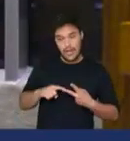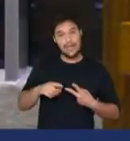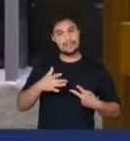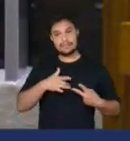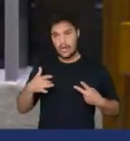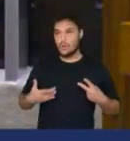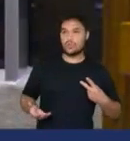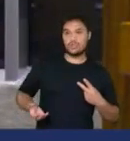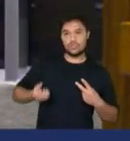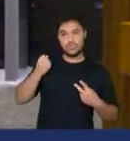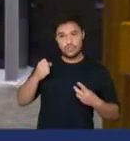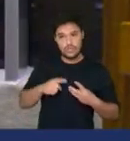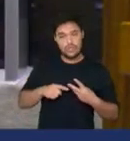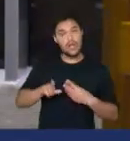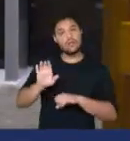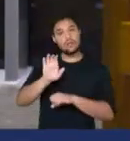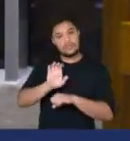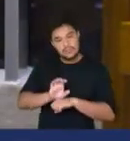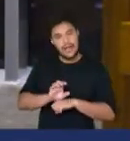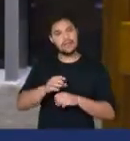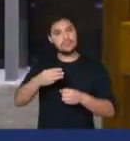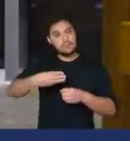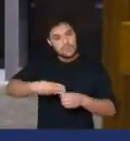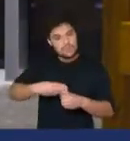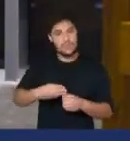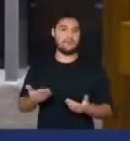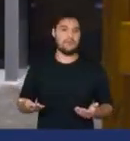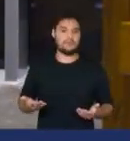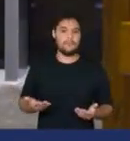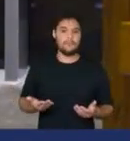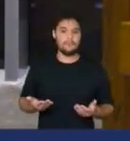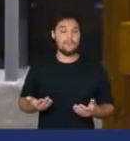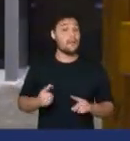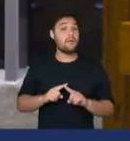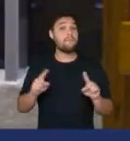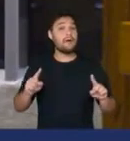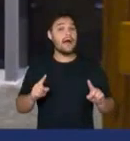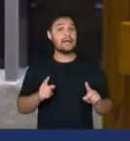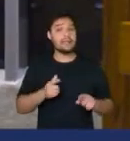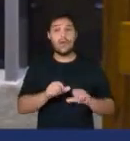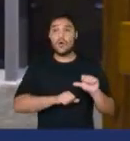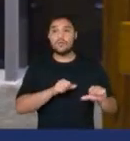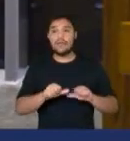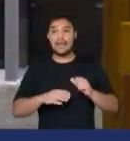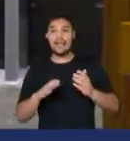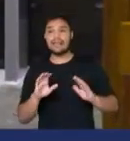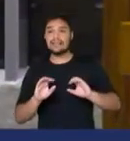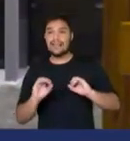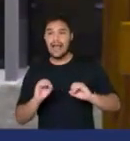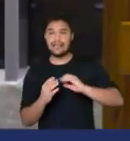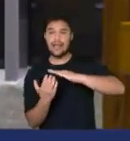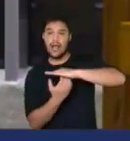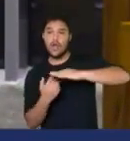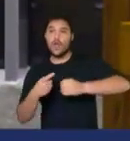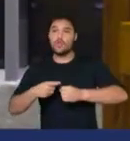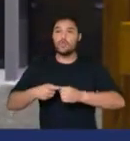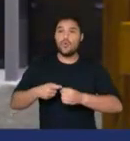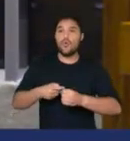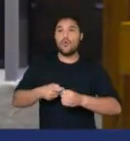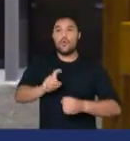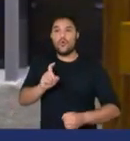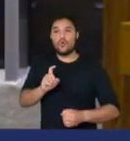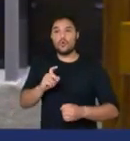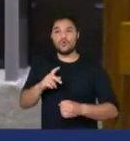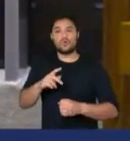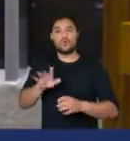da saúde, dos estados, dos municípios, sem mexer no lucro da minoria cada vez mais